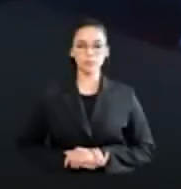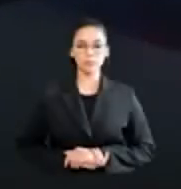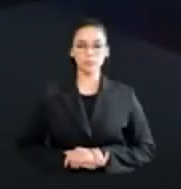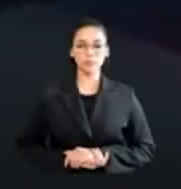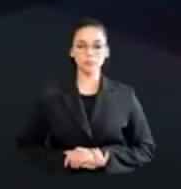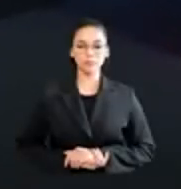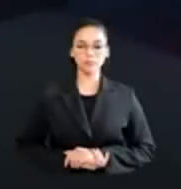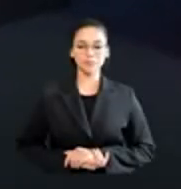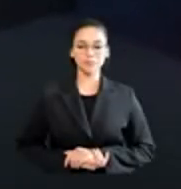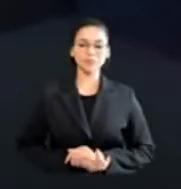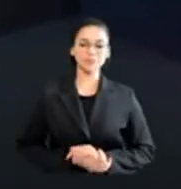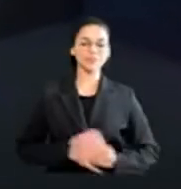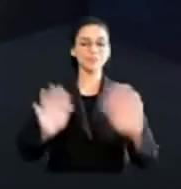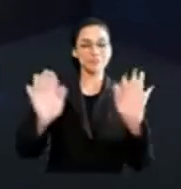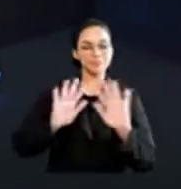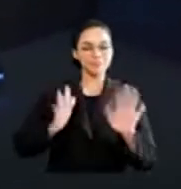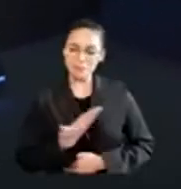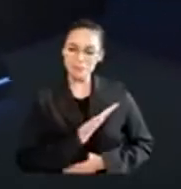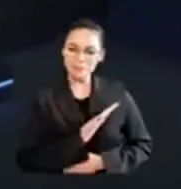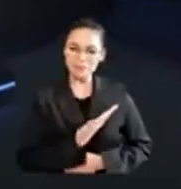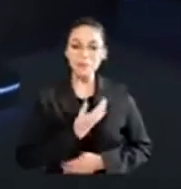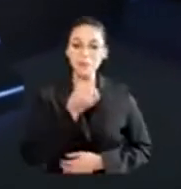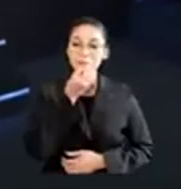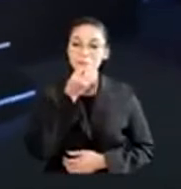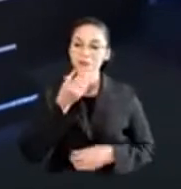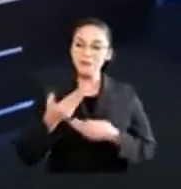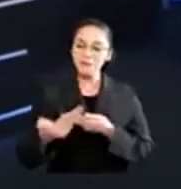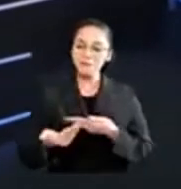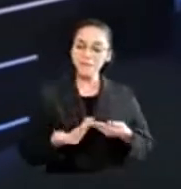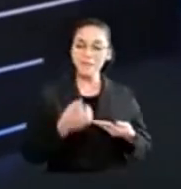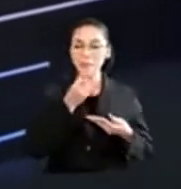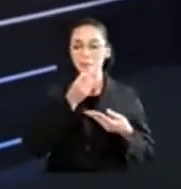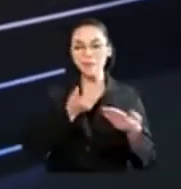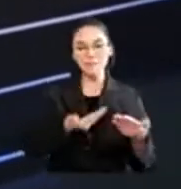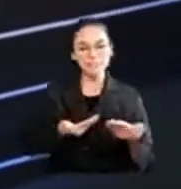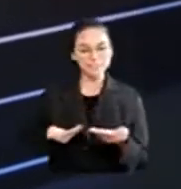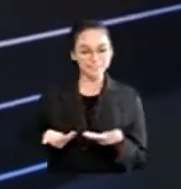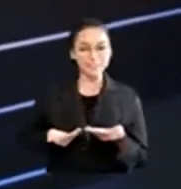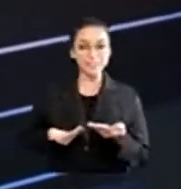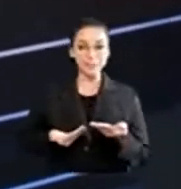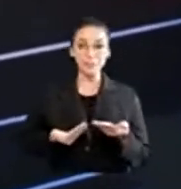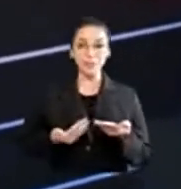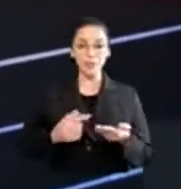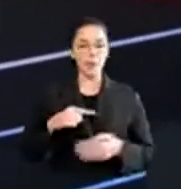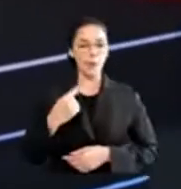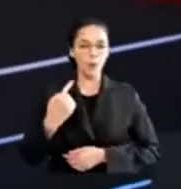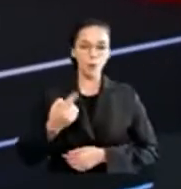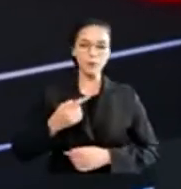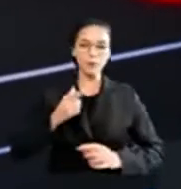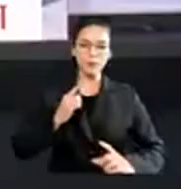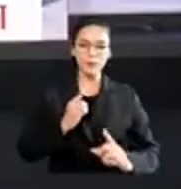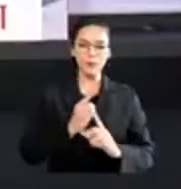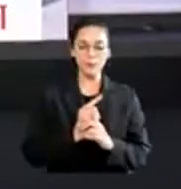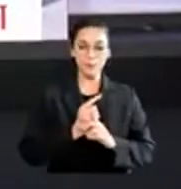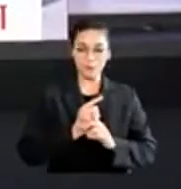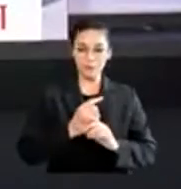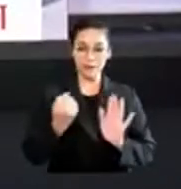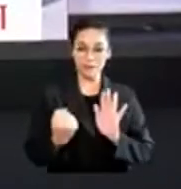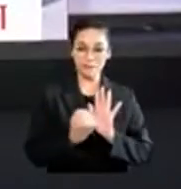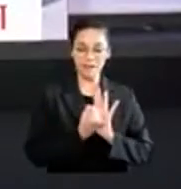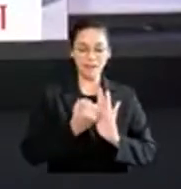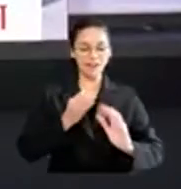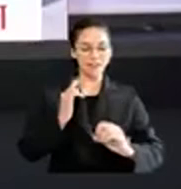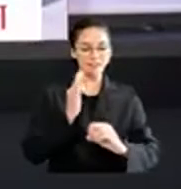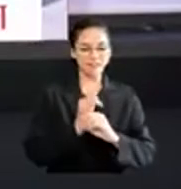Olá, meus amigos, sejam muito bem-vindos, sejam muito bem-vindas a mais um encontro da marca Fiat. Um encontro